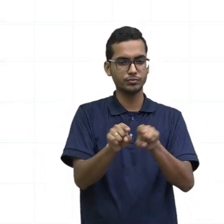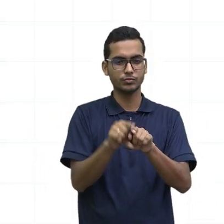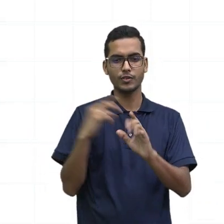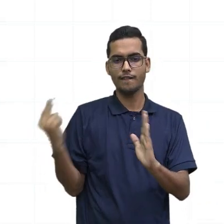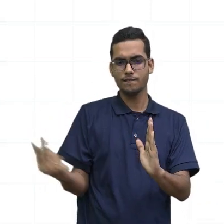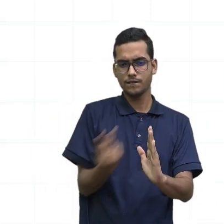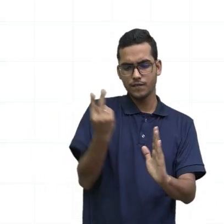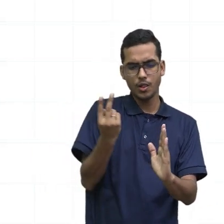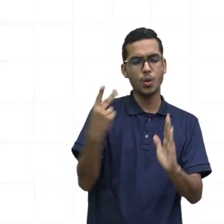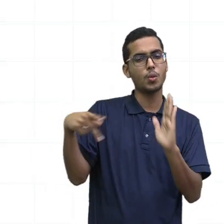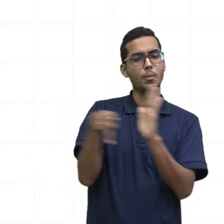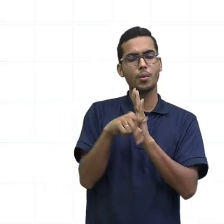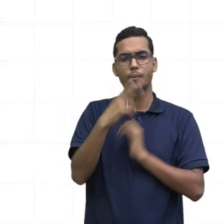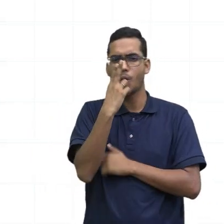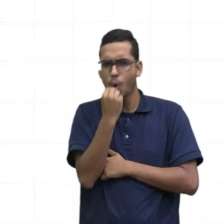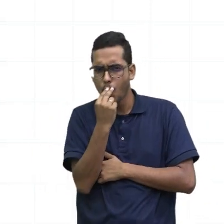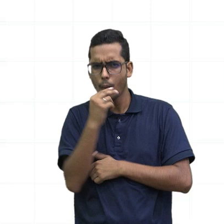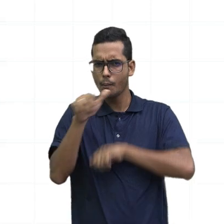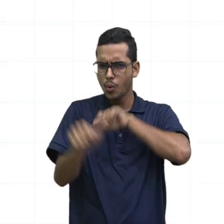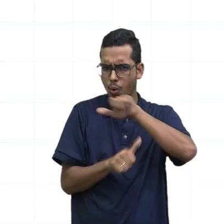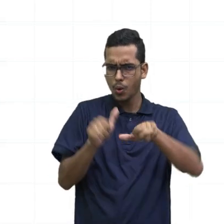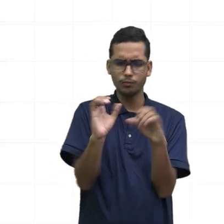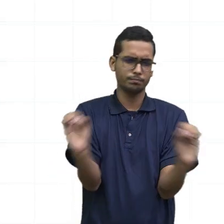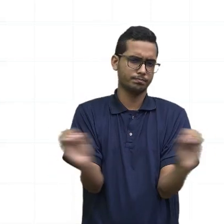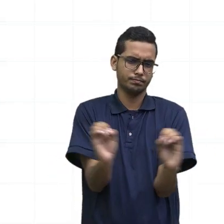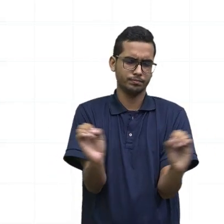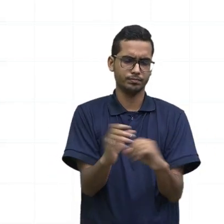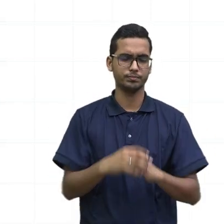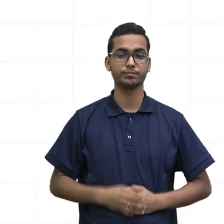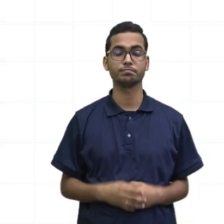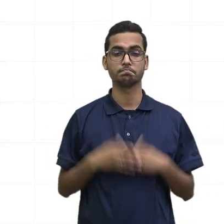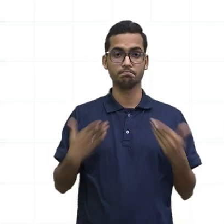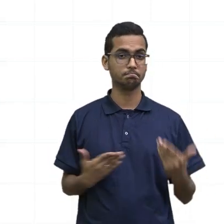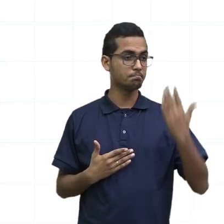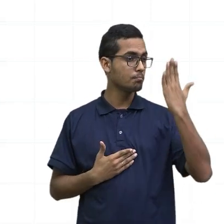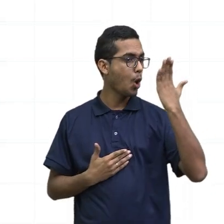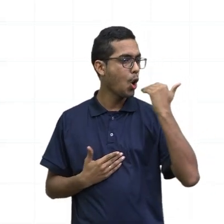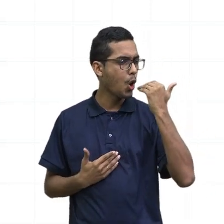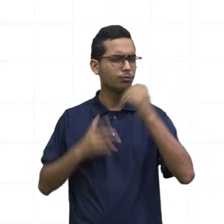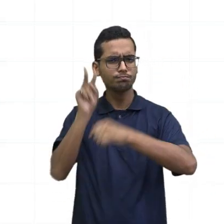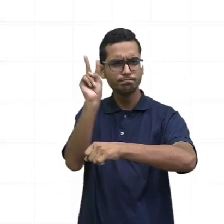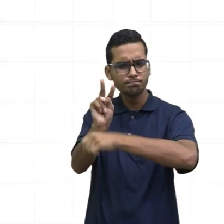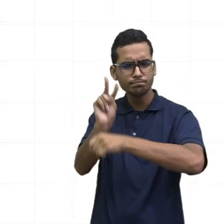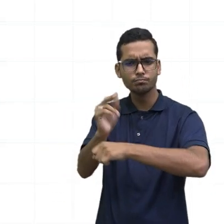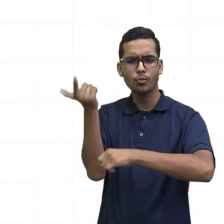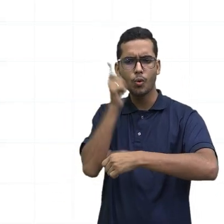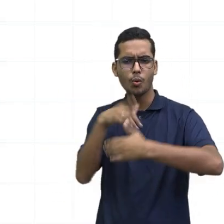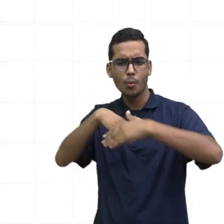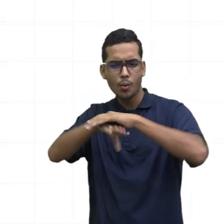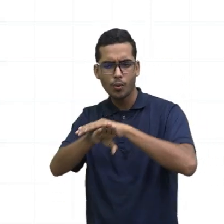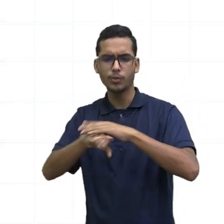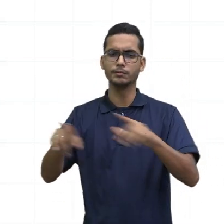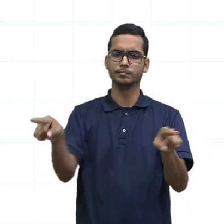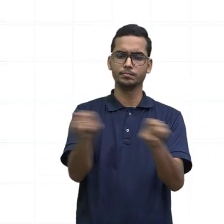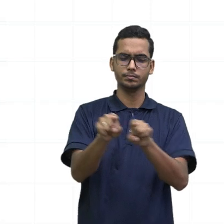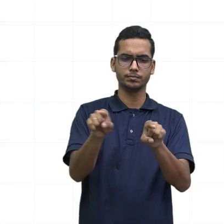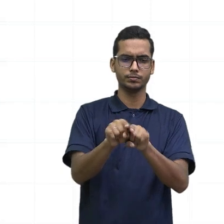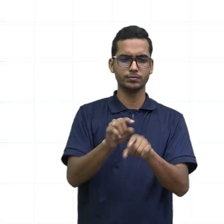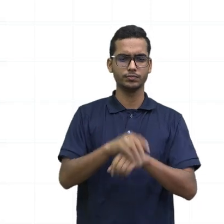valores nutricionais deles. Ou seja, os alimentos serão preservados e a